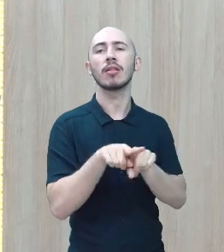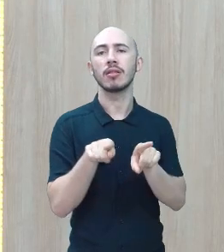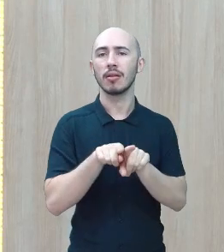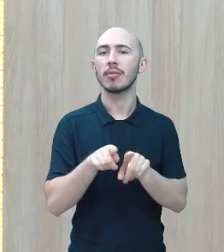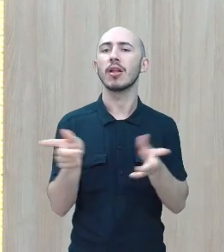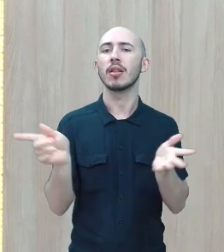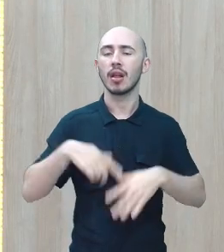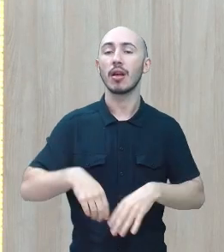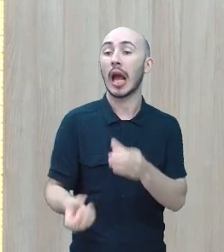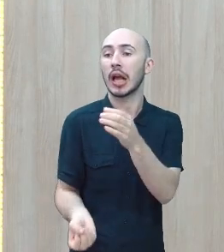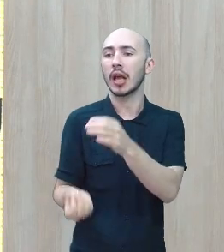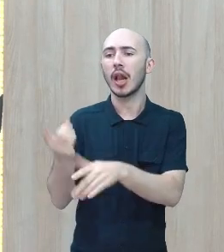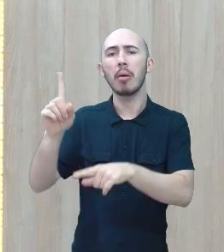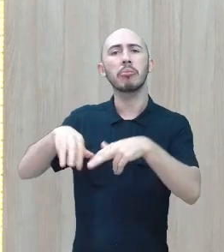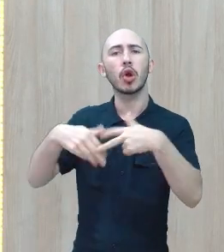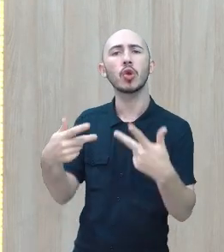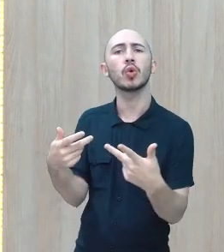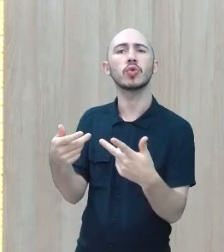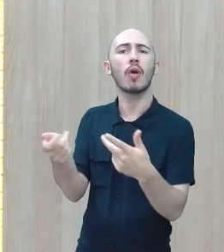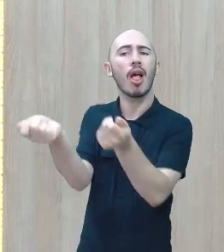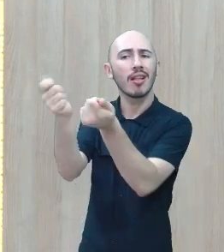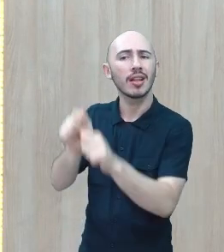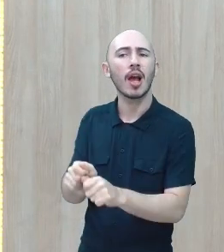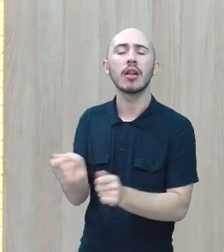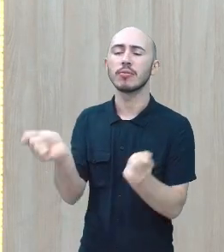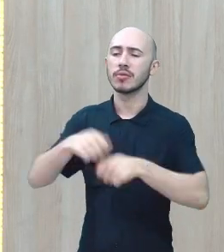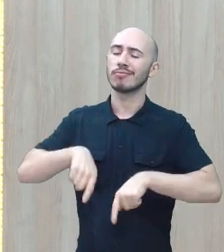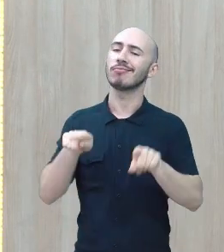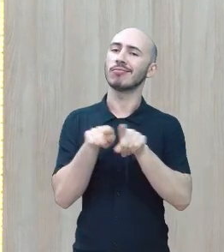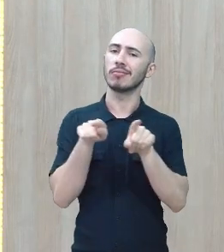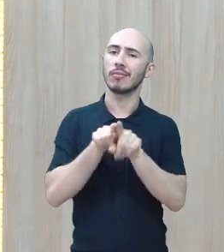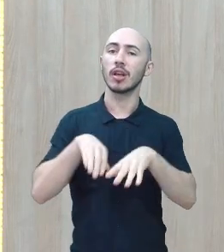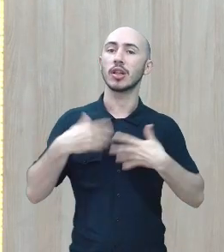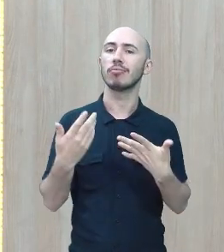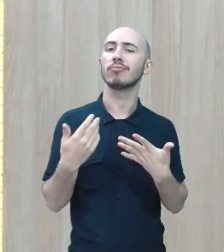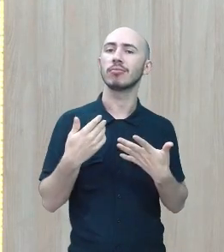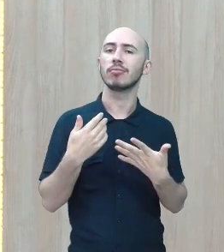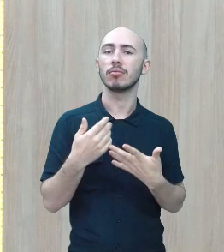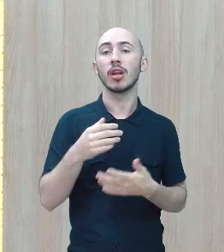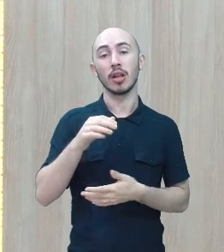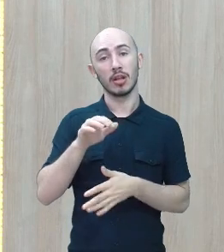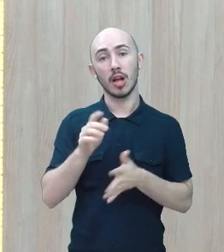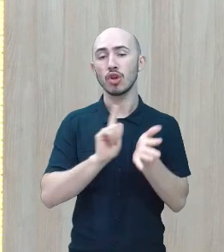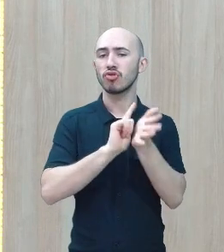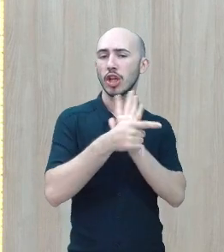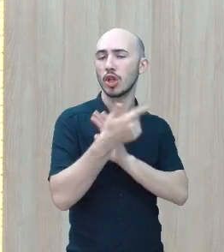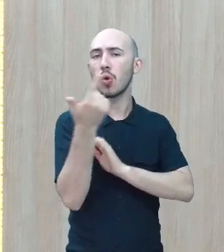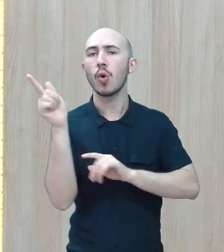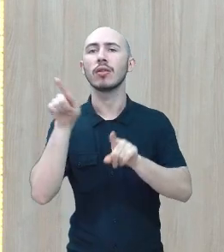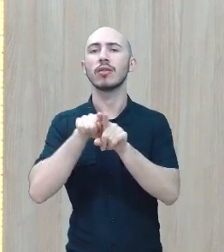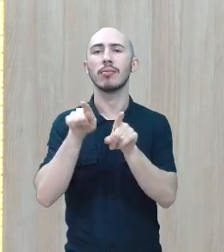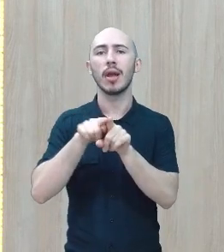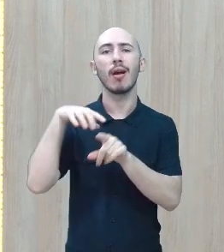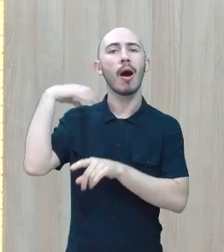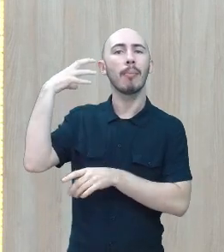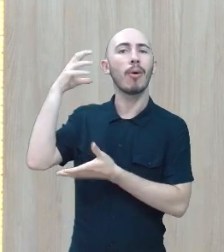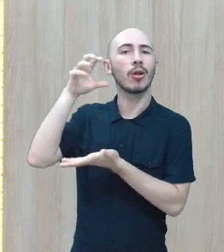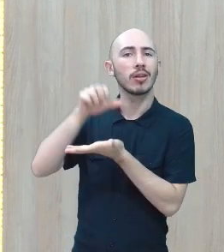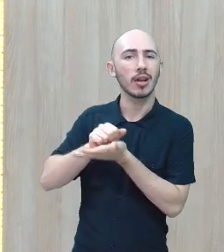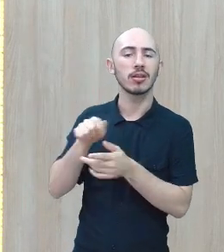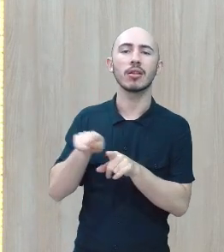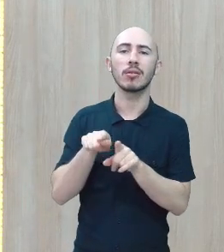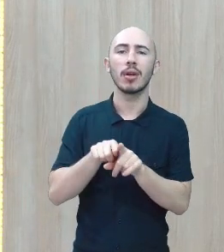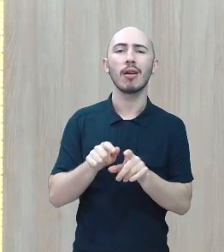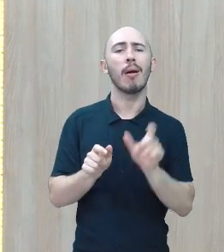produtos artísticos também. Então, o tutorial, assim como outros gêneros que eu já discuti aqui com vocês, como o podcast, ele não tem um tema